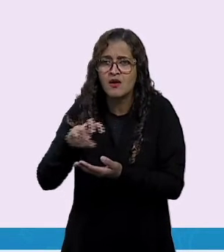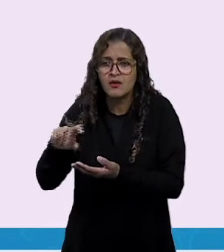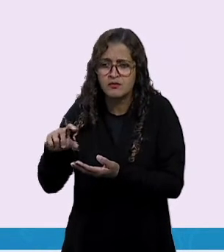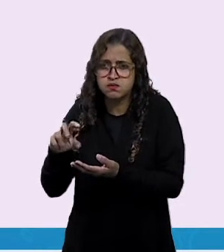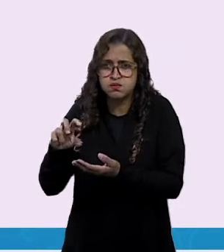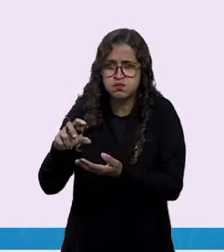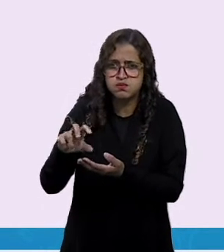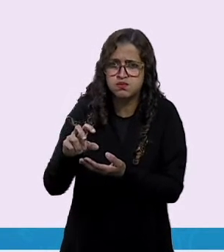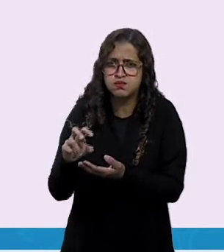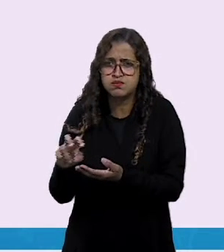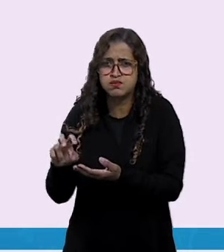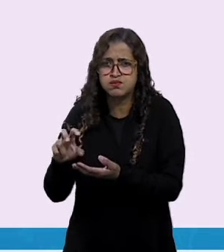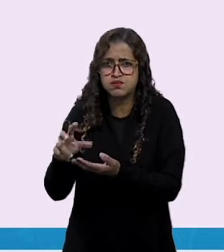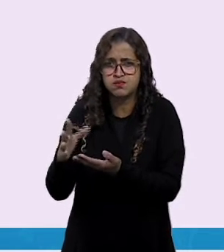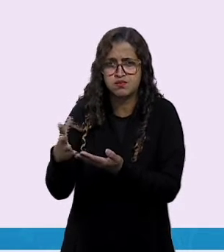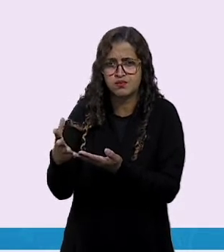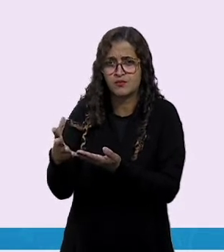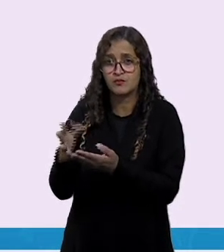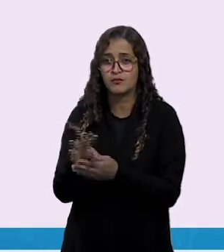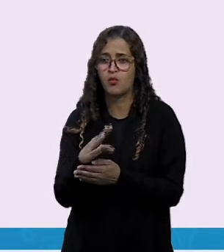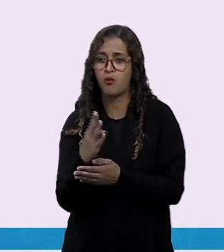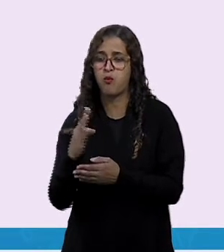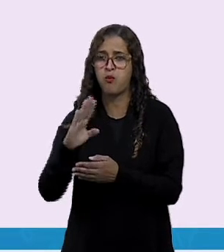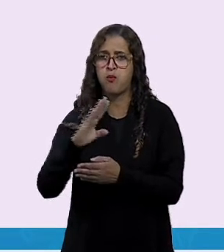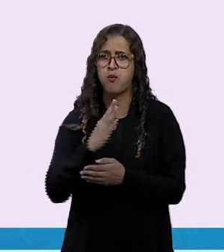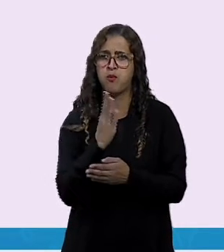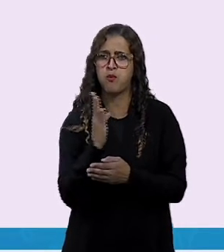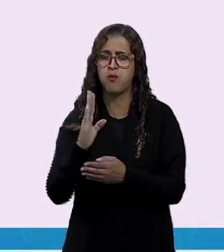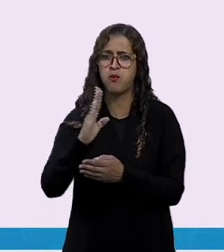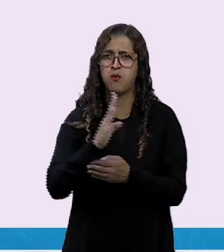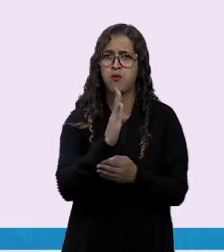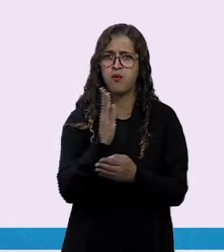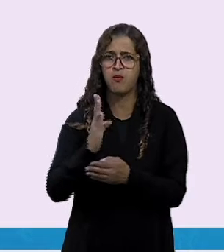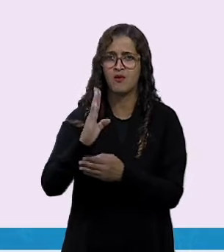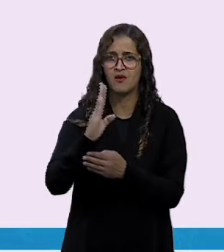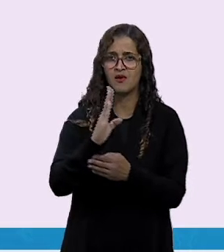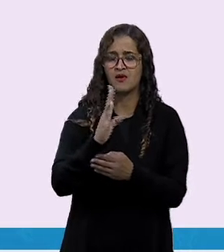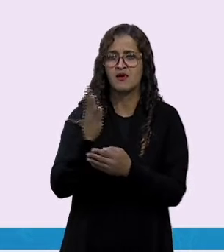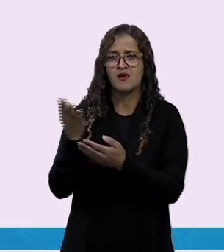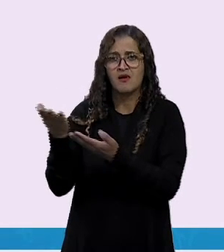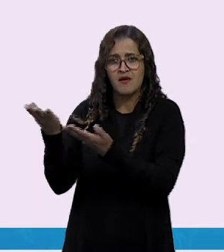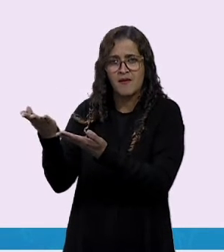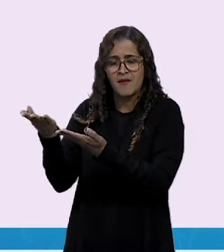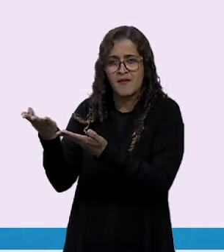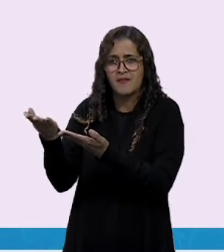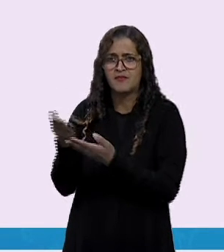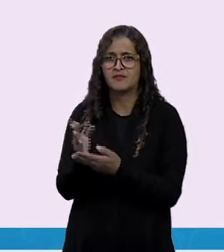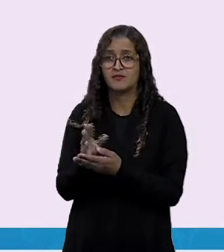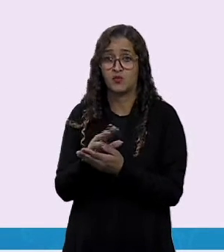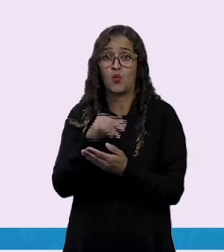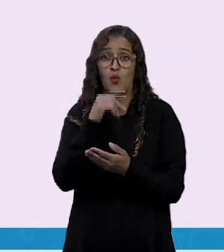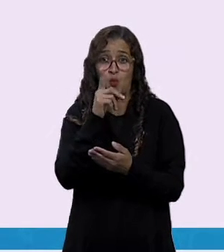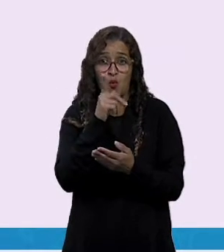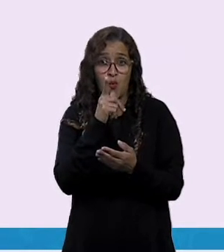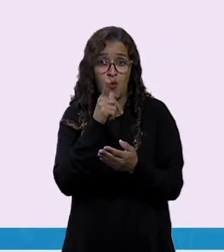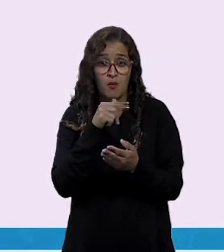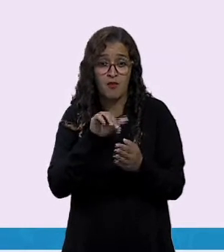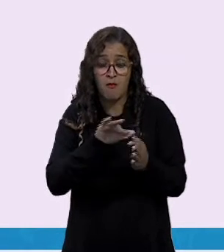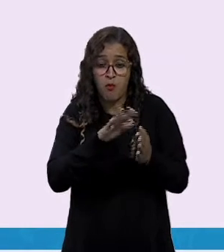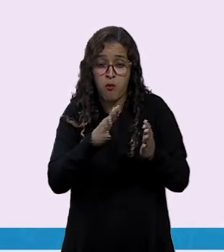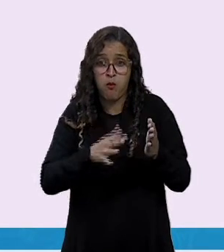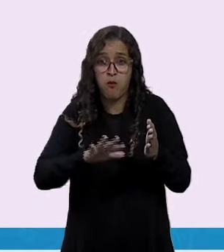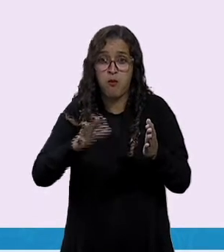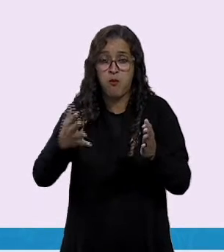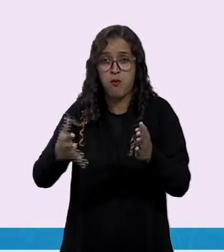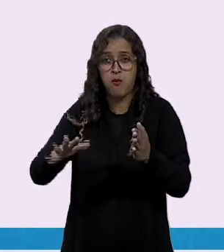a professora trouxe para você ver o ciclo, né, da reprodução do tubarão para você entender como funciona. Olha aqui, ó.